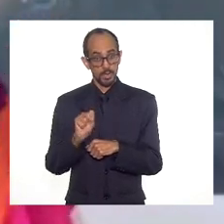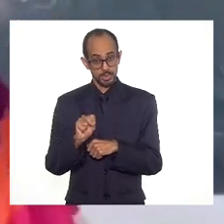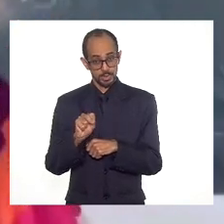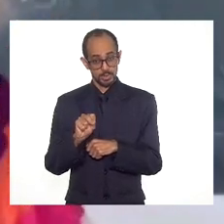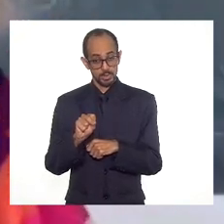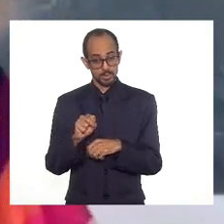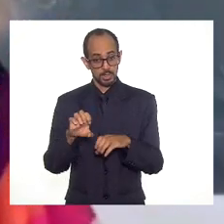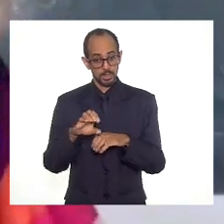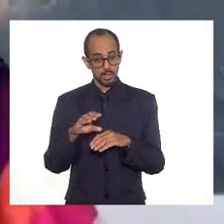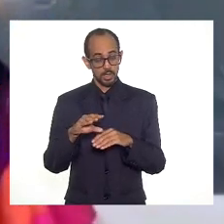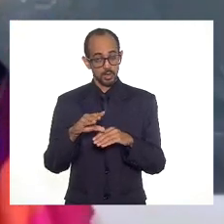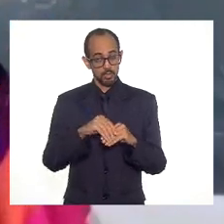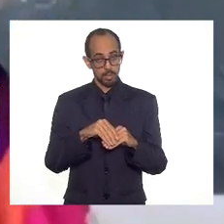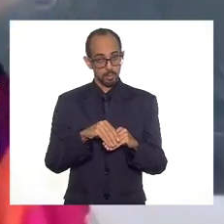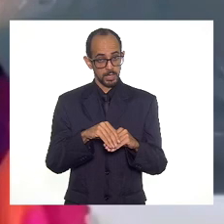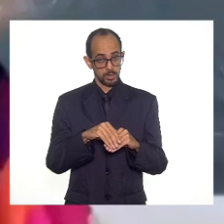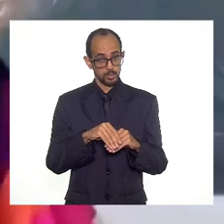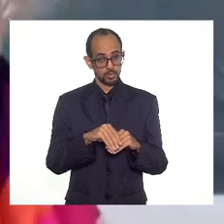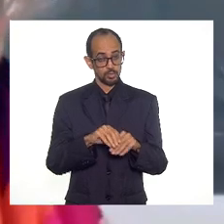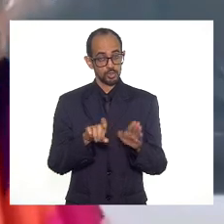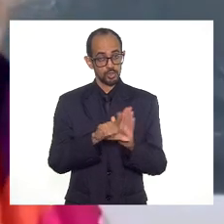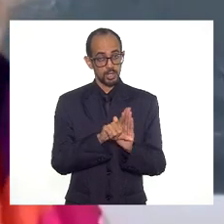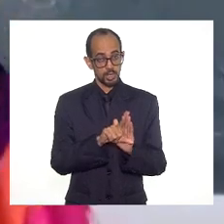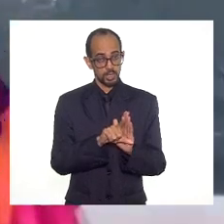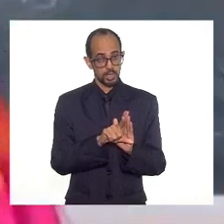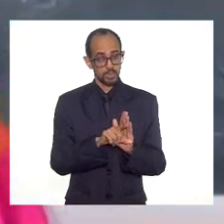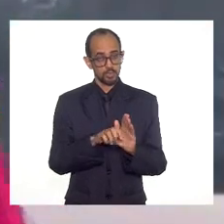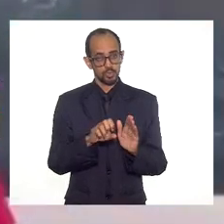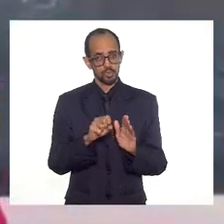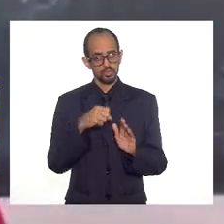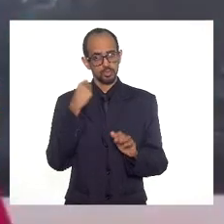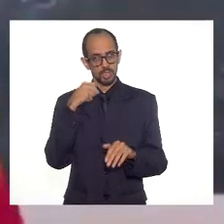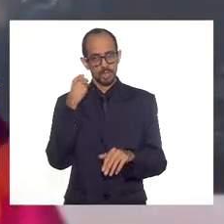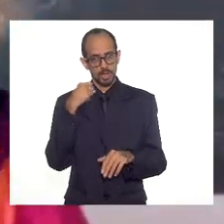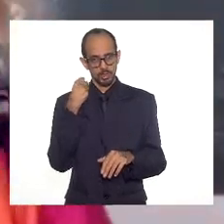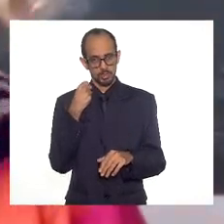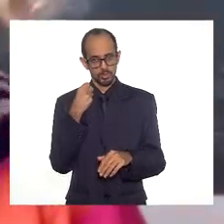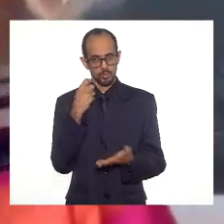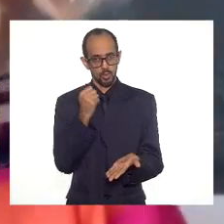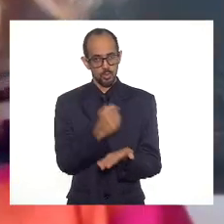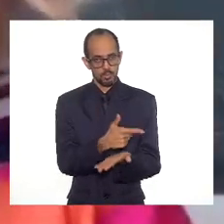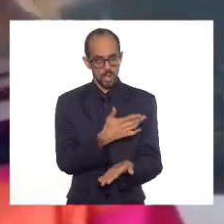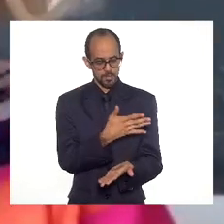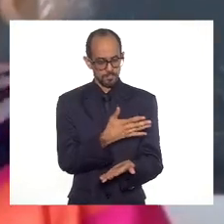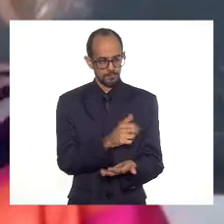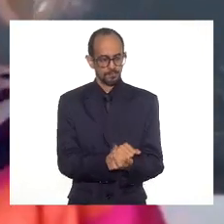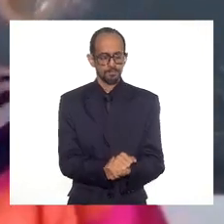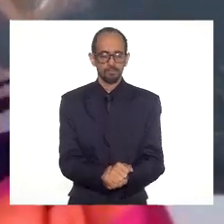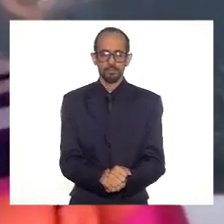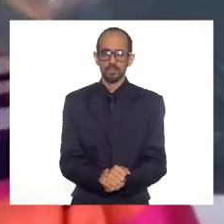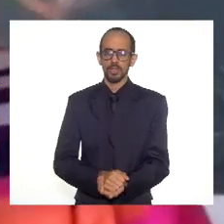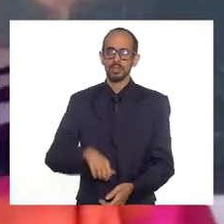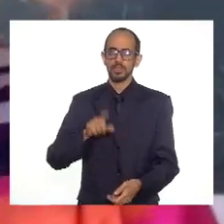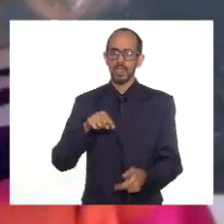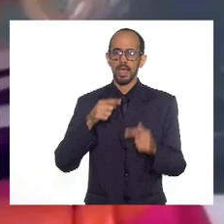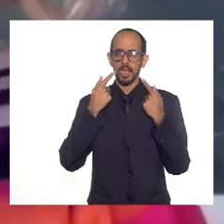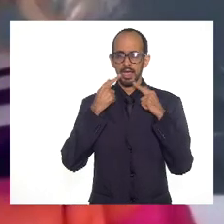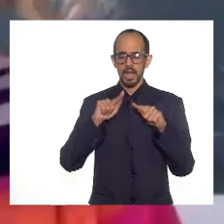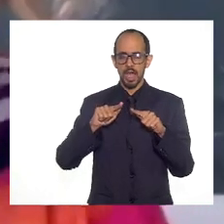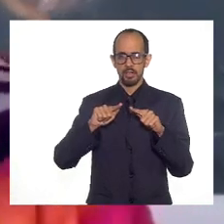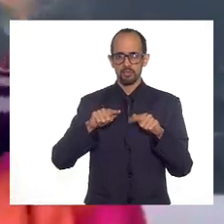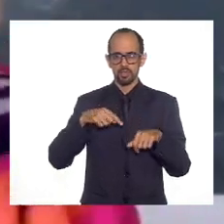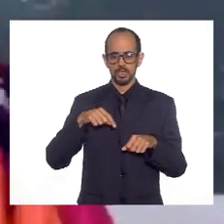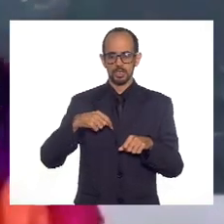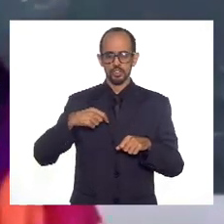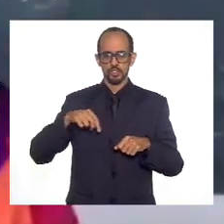o Senado. Isso é muito grave e nesse Brasil é ainda mais grave, deputada presidenta, que a gente precise usar a